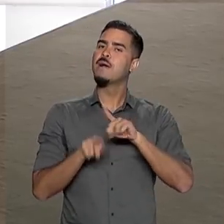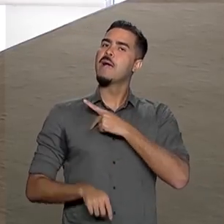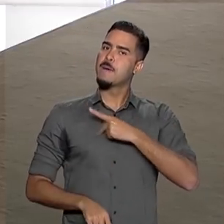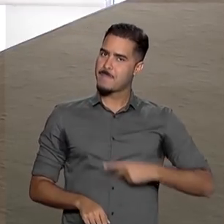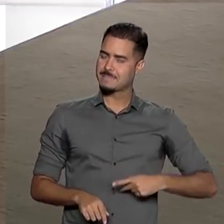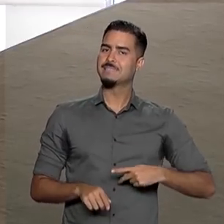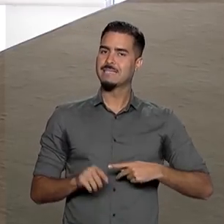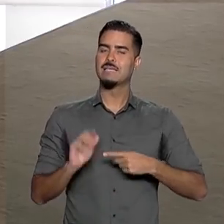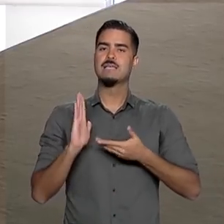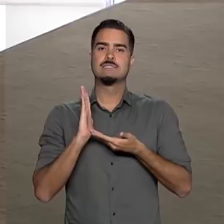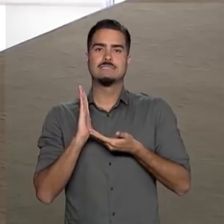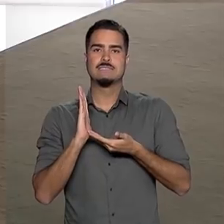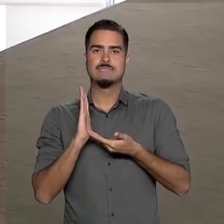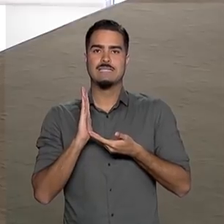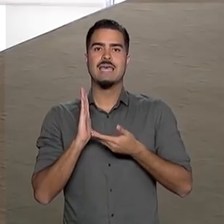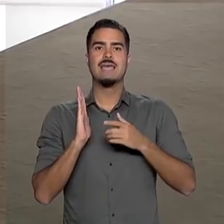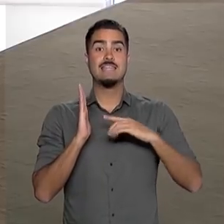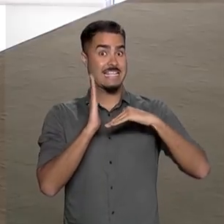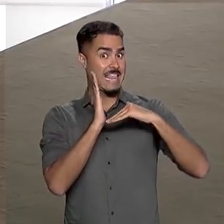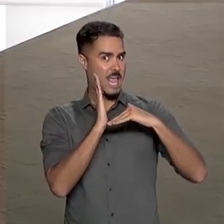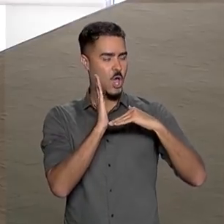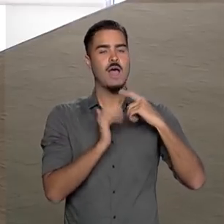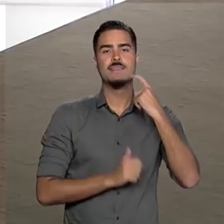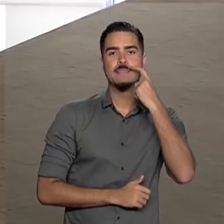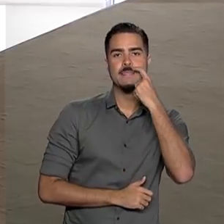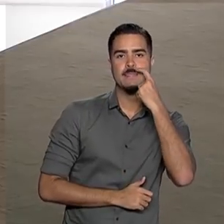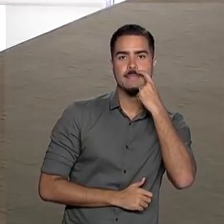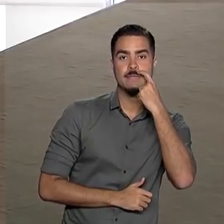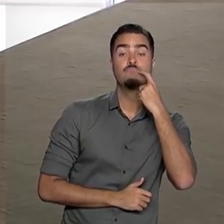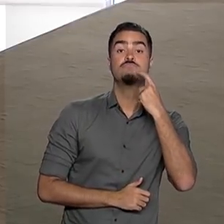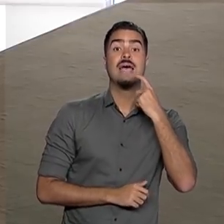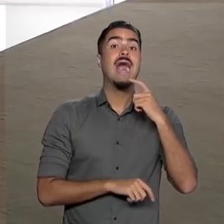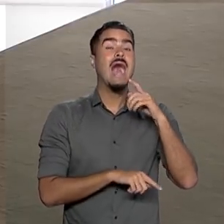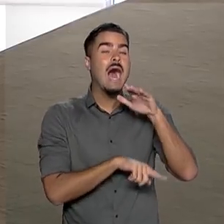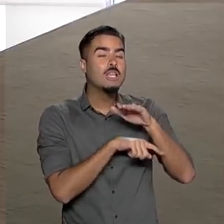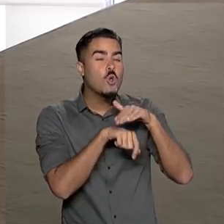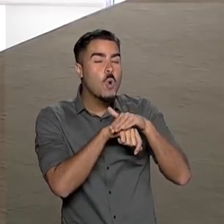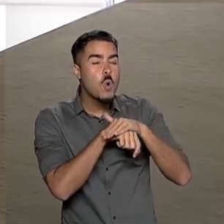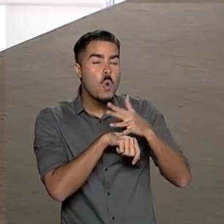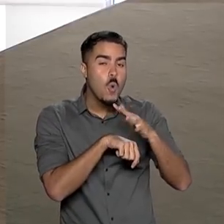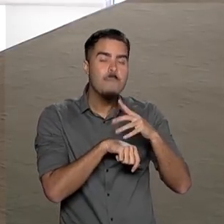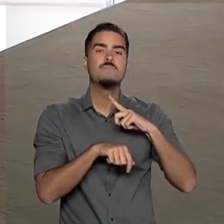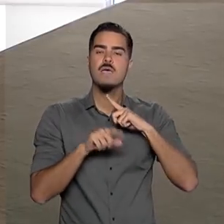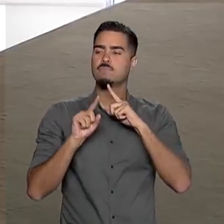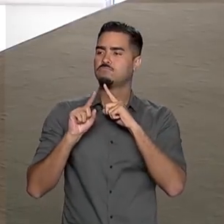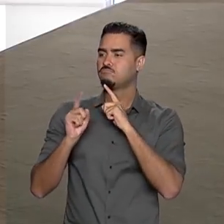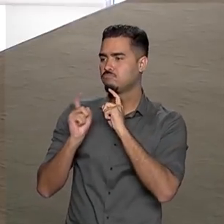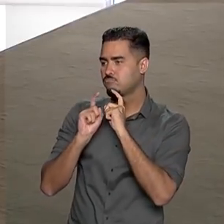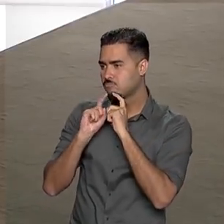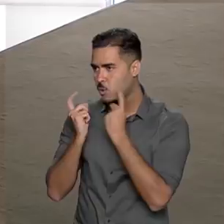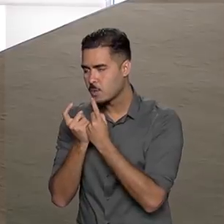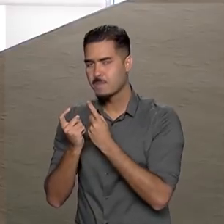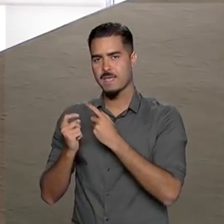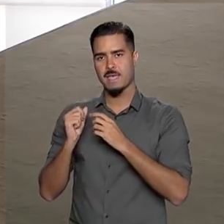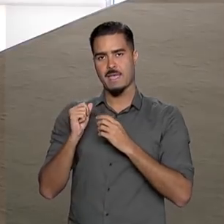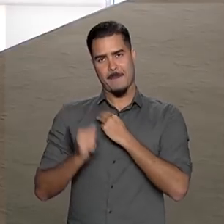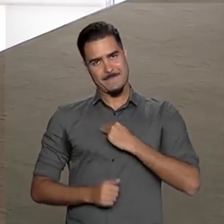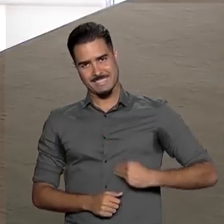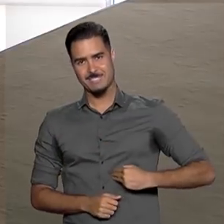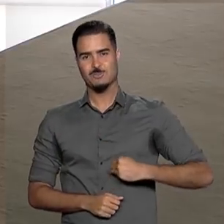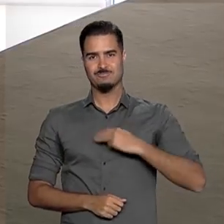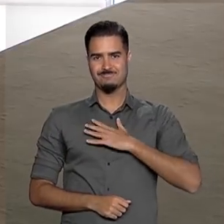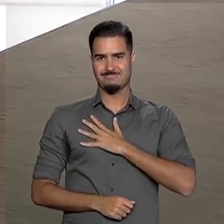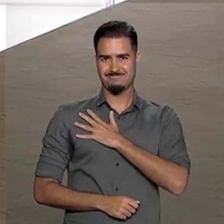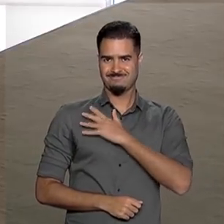senado Davi alcolumbre já no final do dia o presidente se reúne com o ministro da justiça e Segurança Pública Sérgio